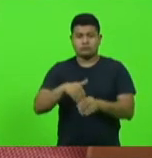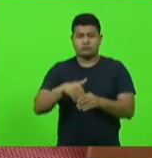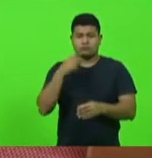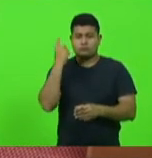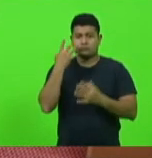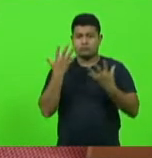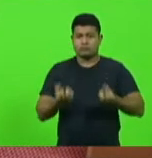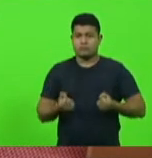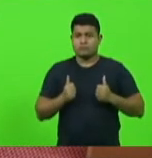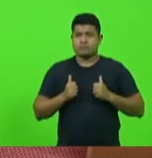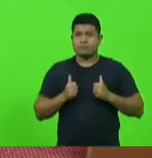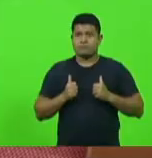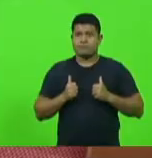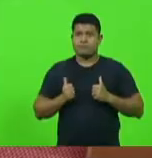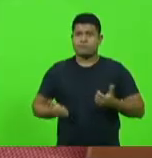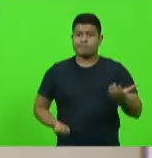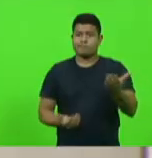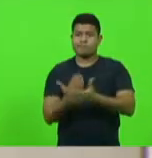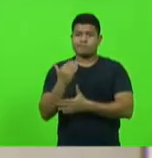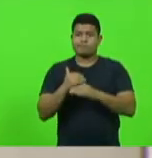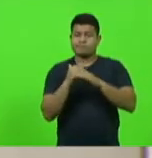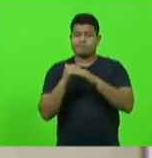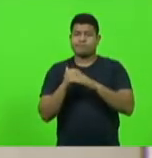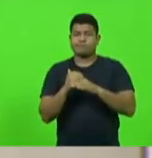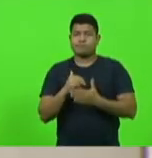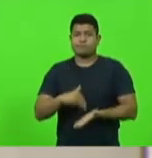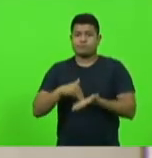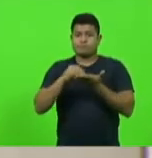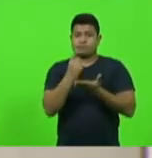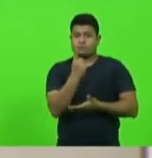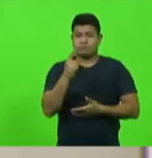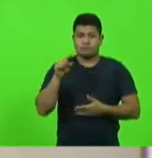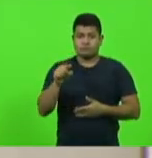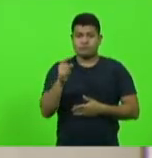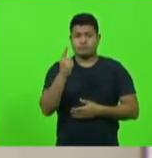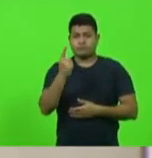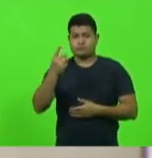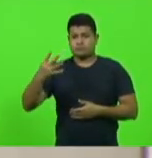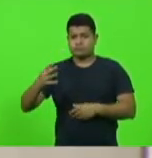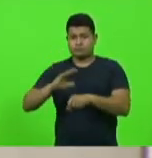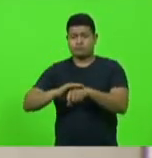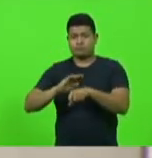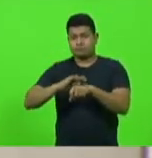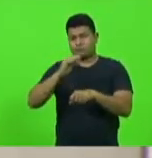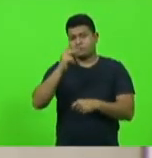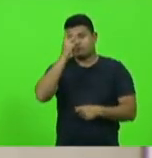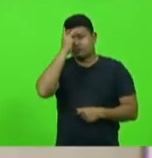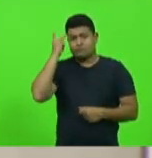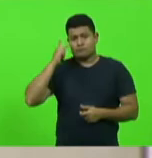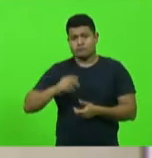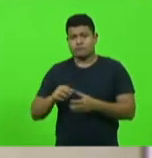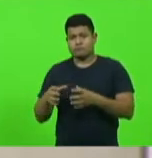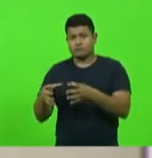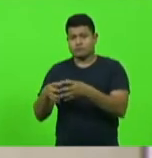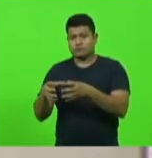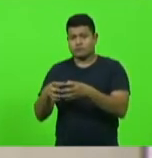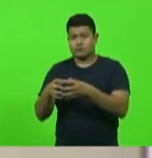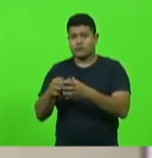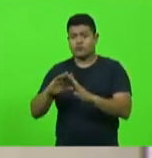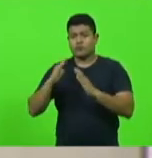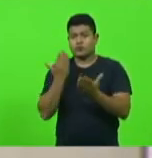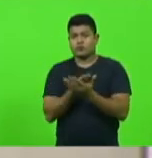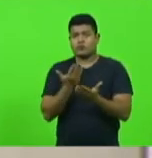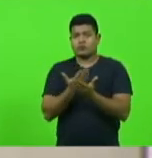encontram. Aprovado por unanimidade. Moção 1014, autor deputada Paulinha, cumprimentando a bancada da Escola